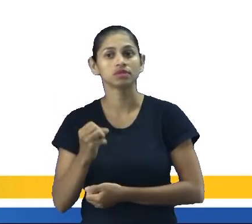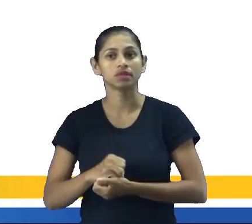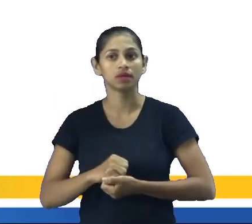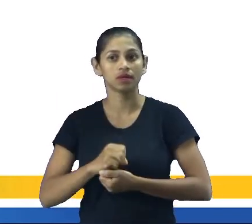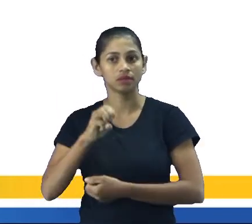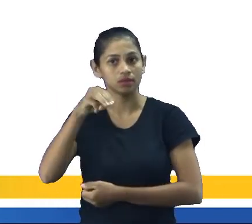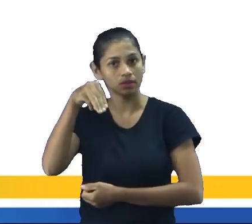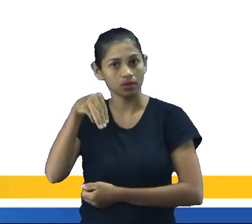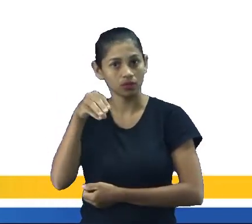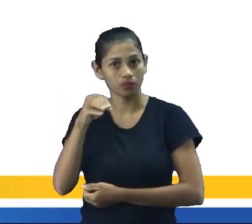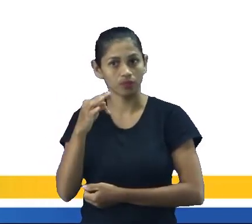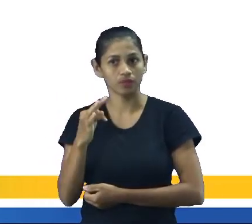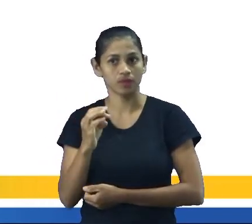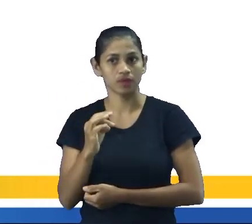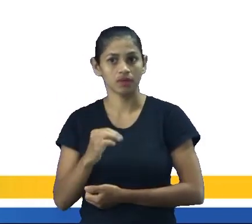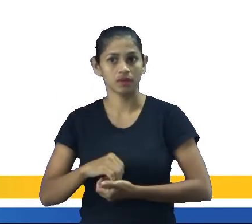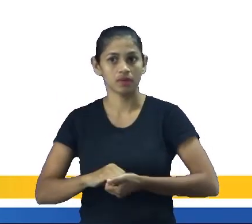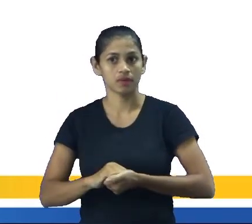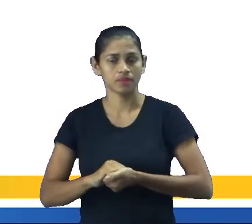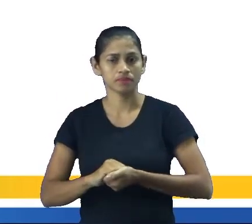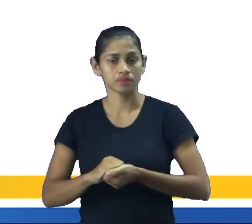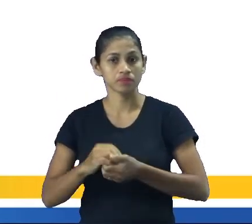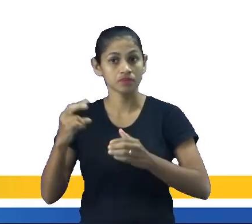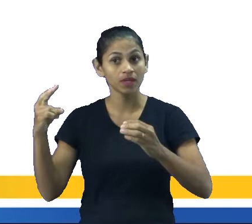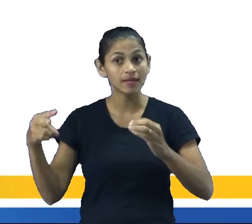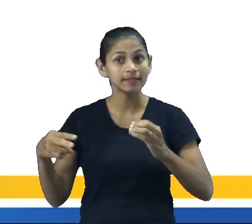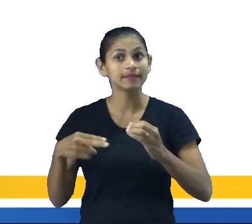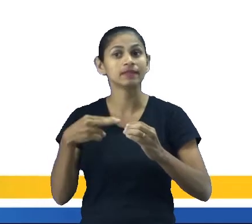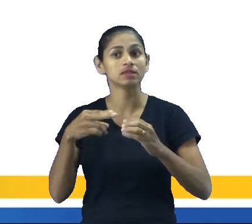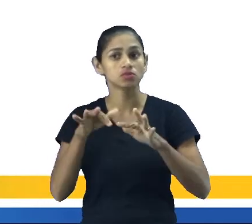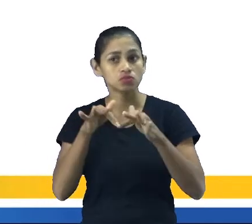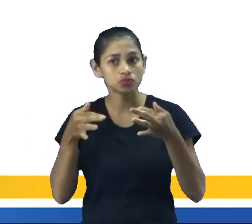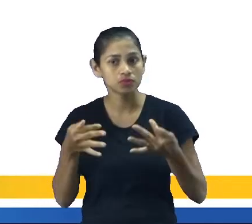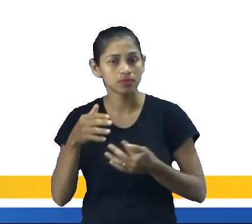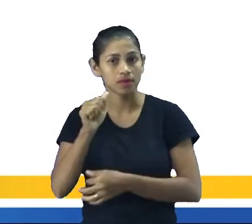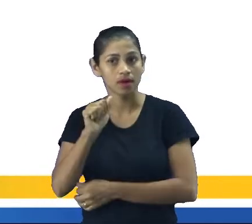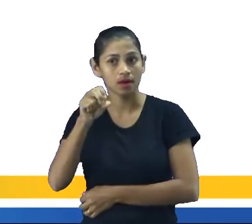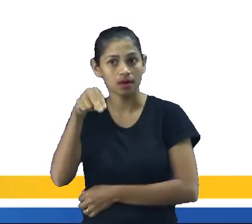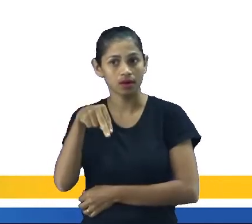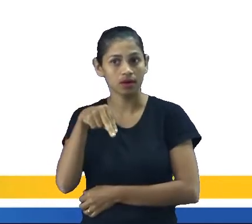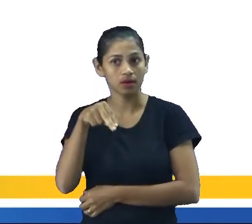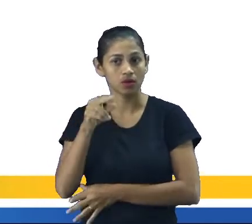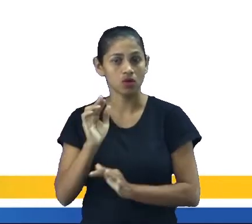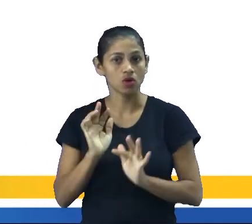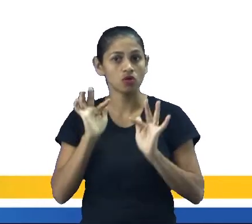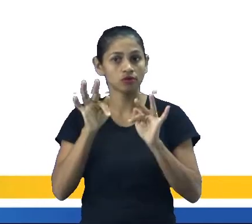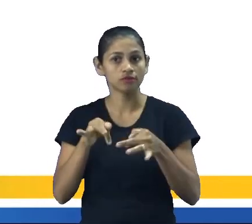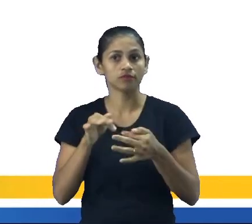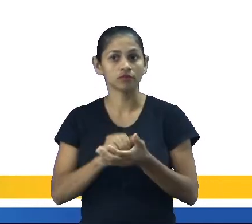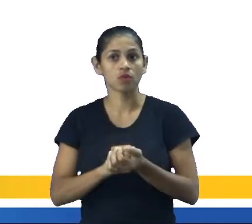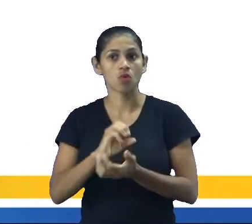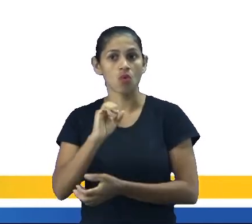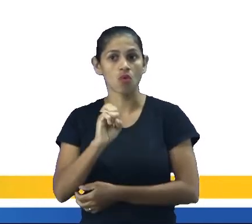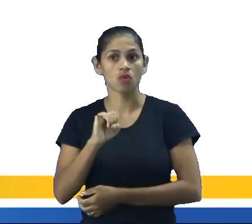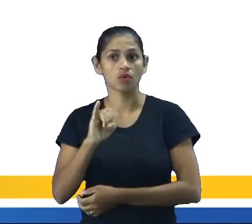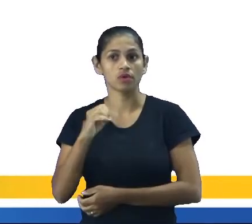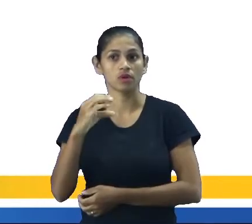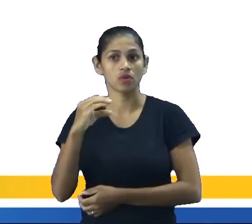MET, ligação simples, AN, e, por último, a gente coloca o óico. Então, vai ficar o